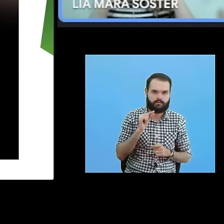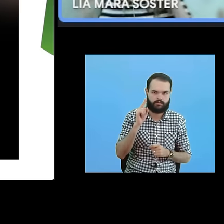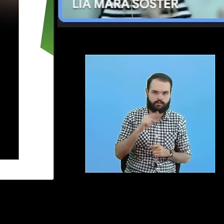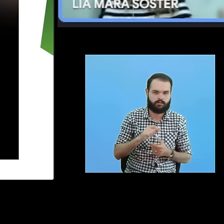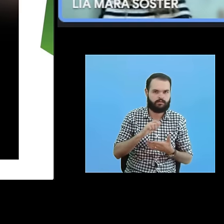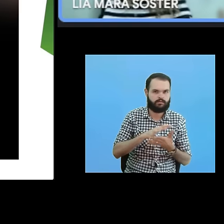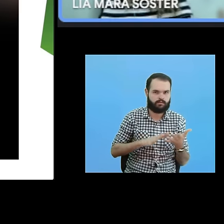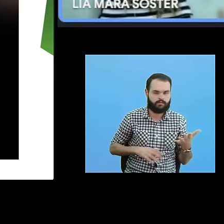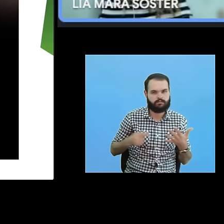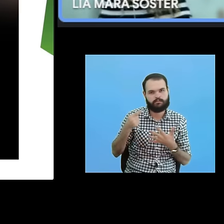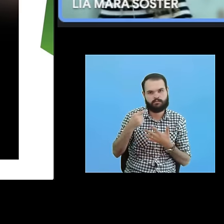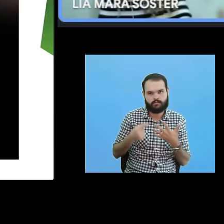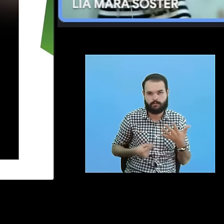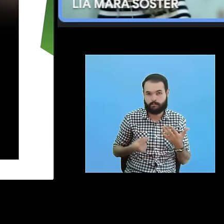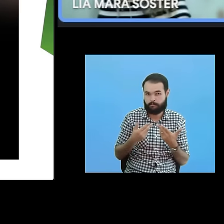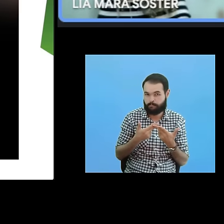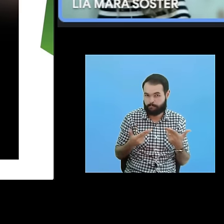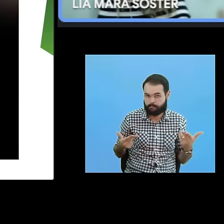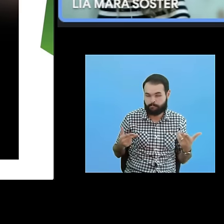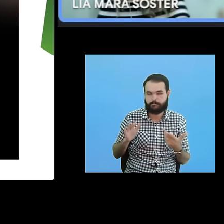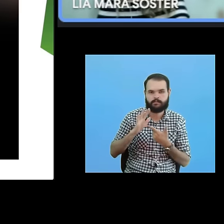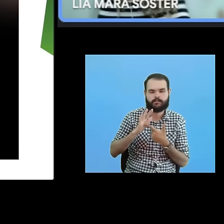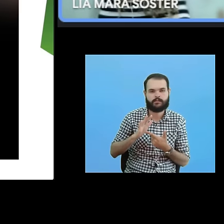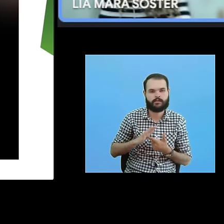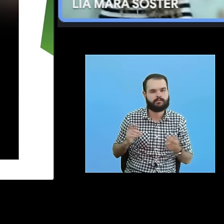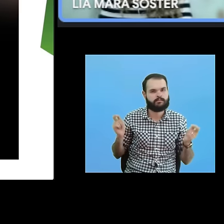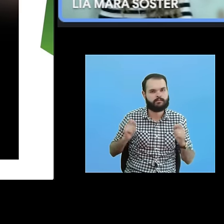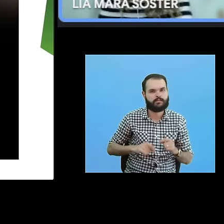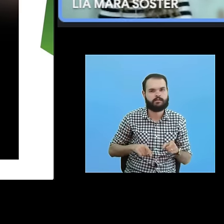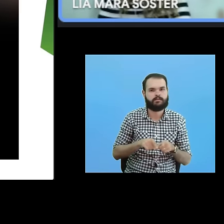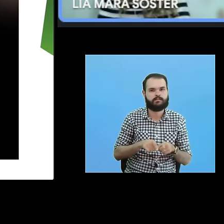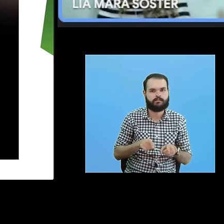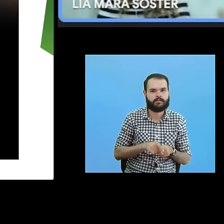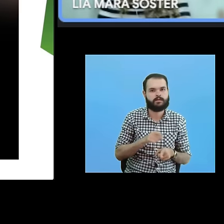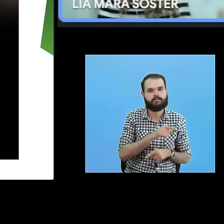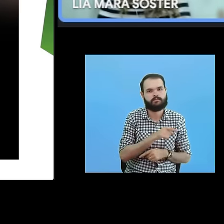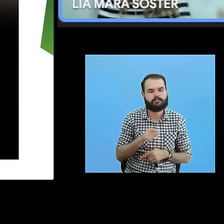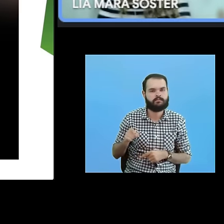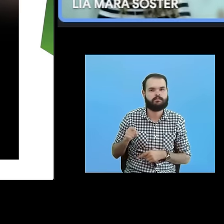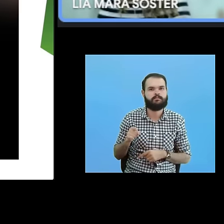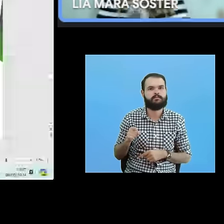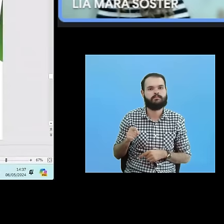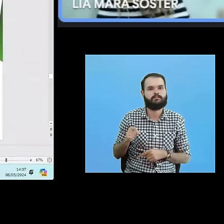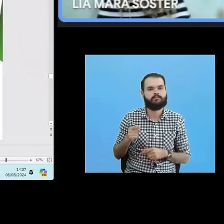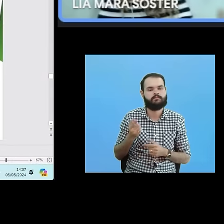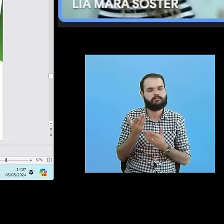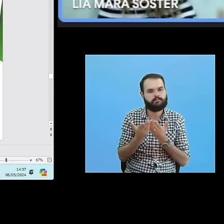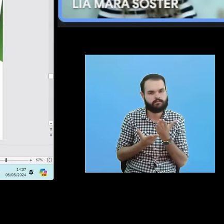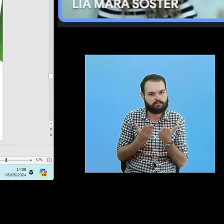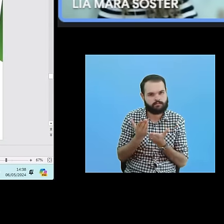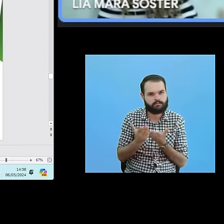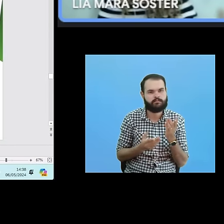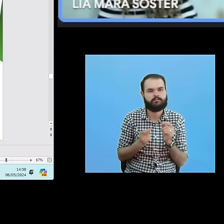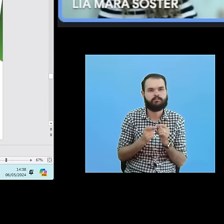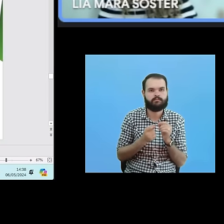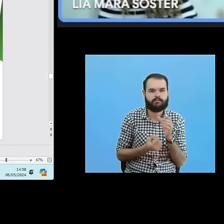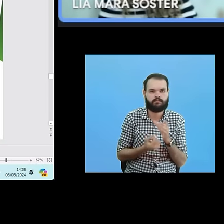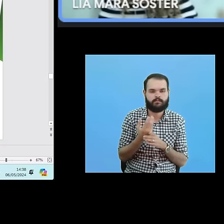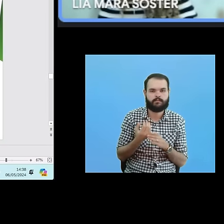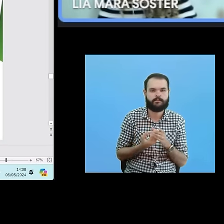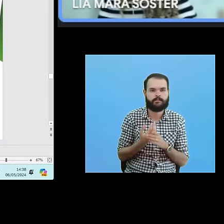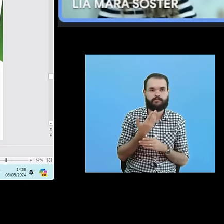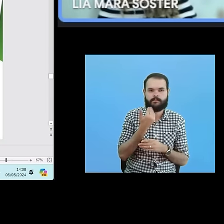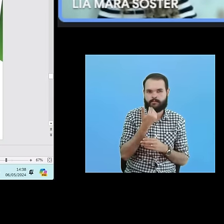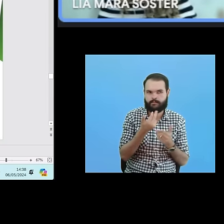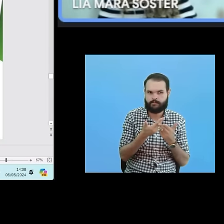essas atividades, mostrando as possibilidades, então, de trabalhar e fazer a produção desses alimentos.